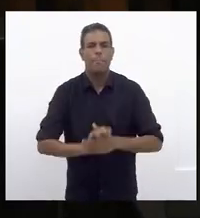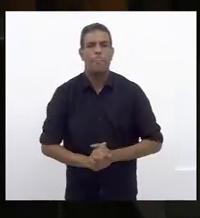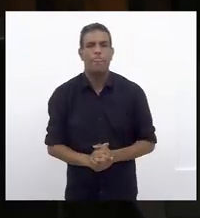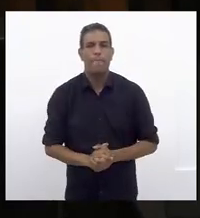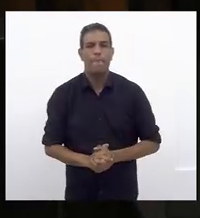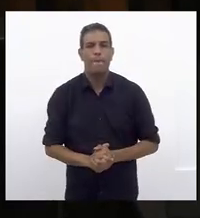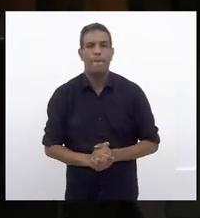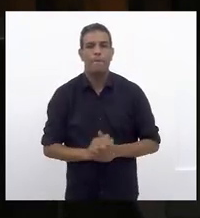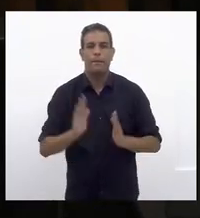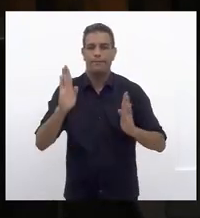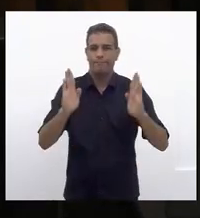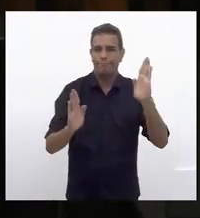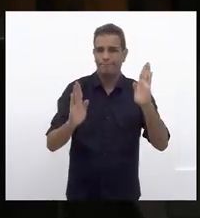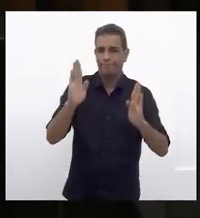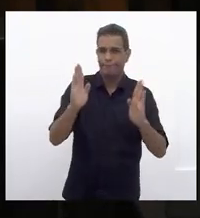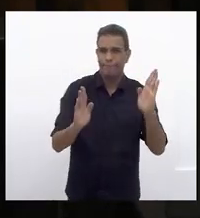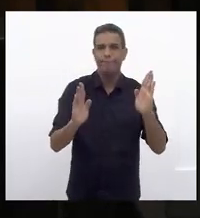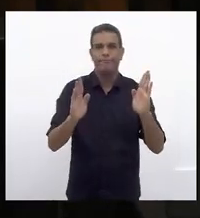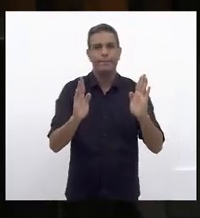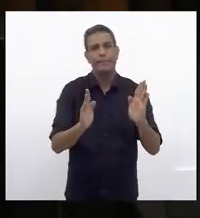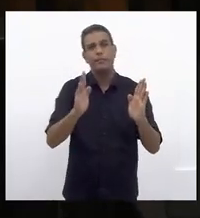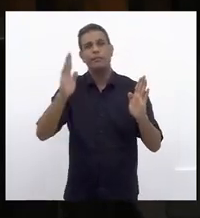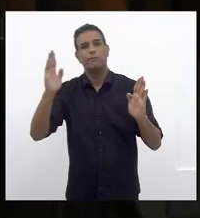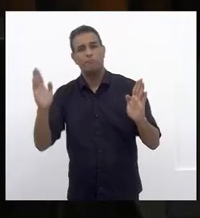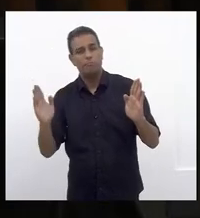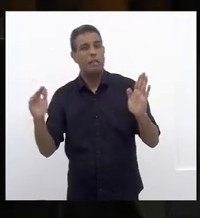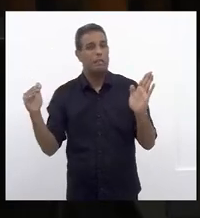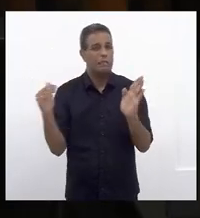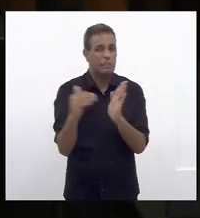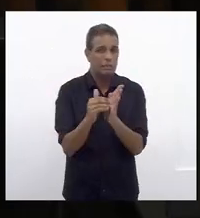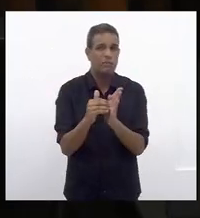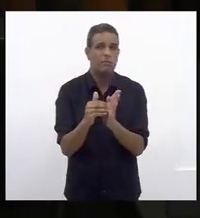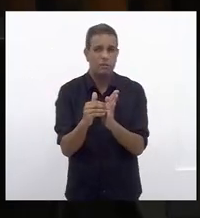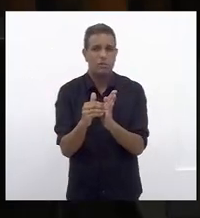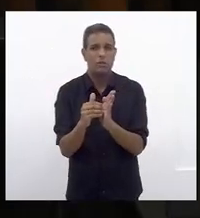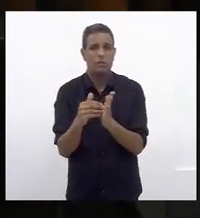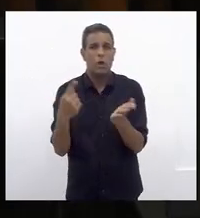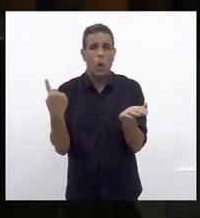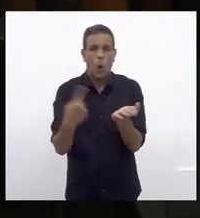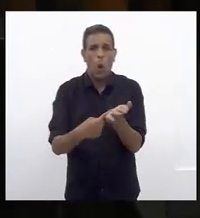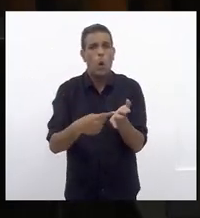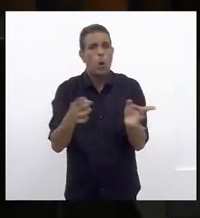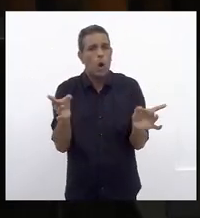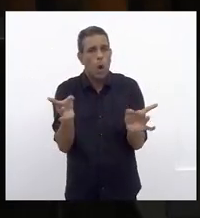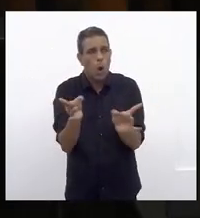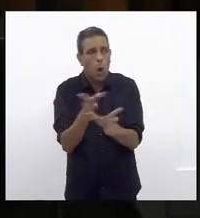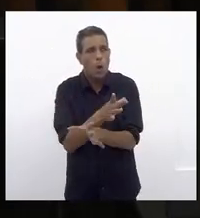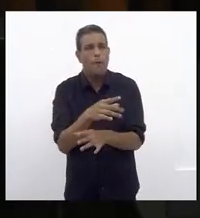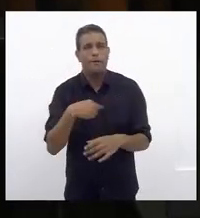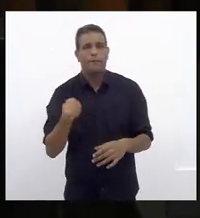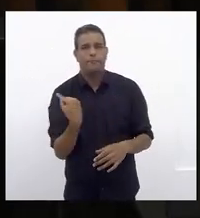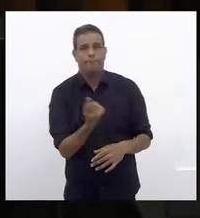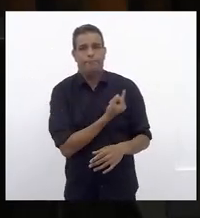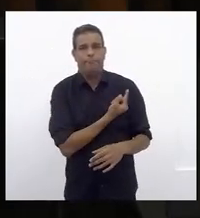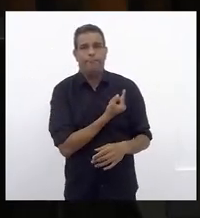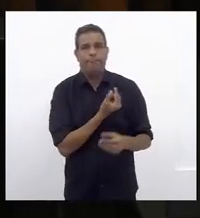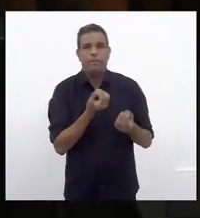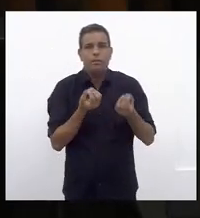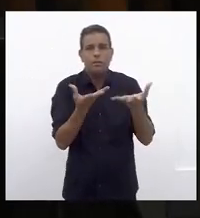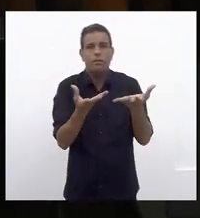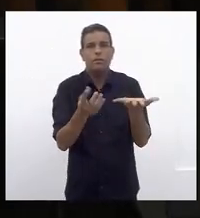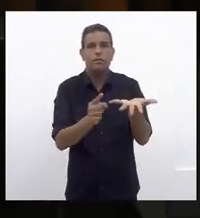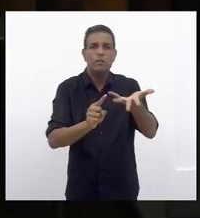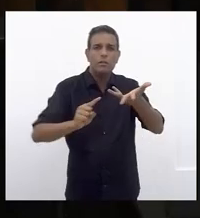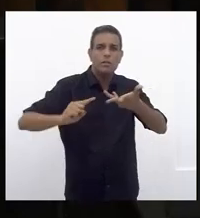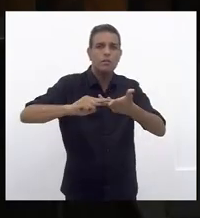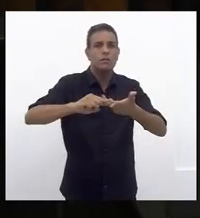esse prazo se estenda até a conclusão e ampliação da captação,